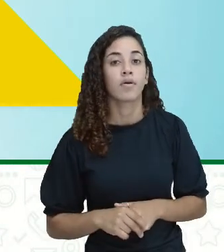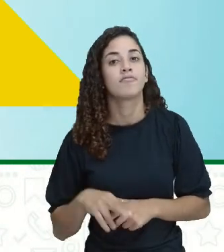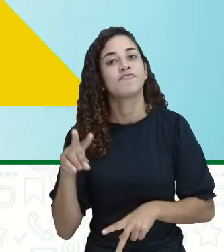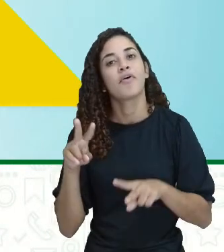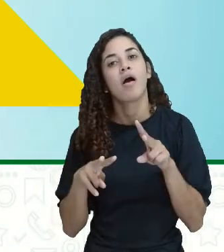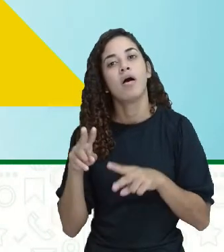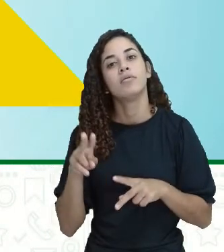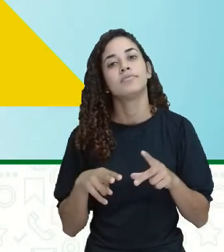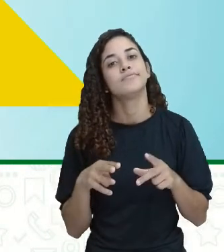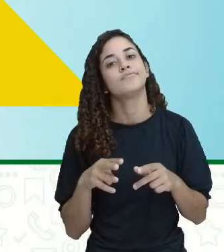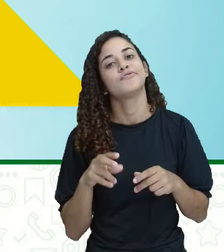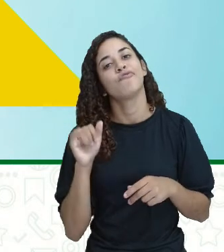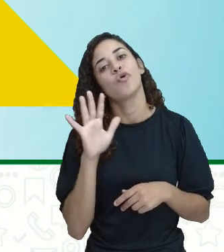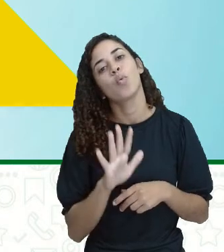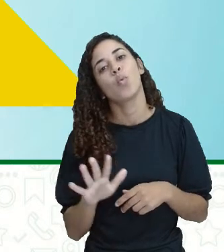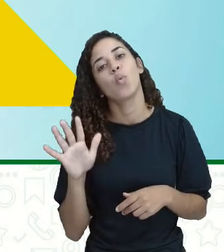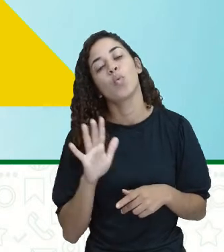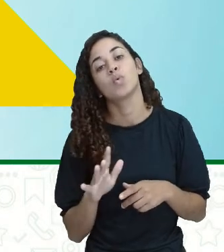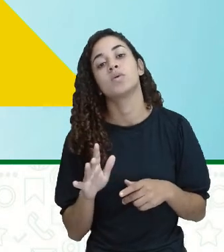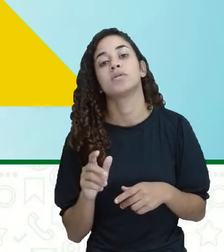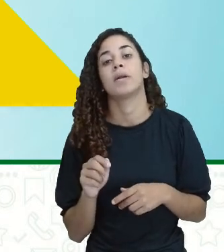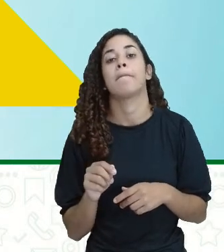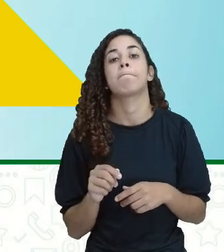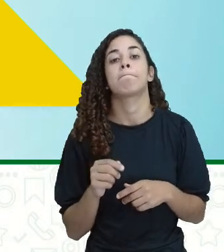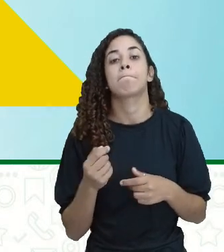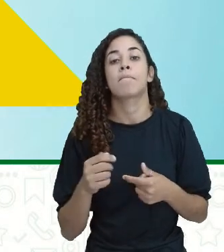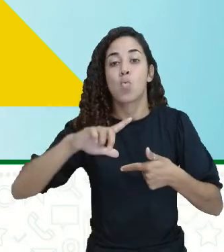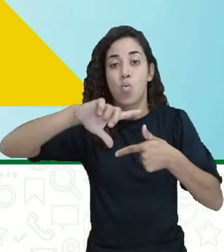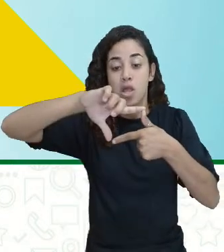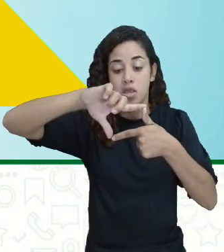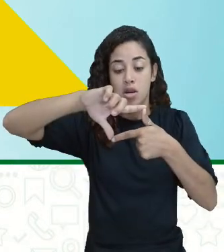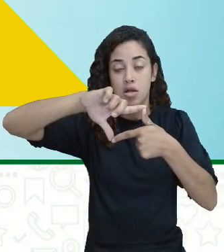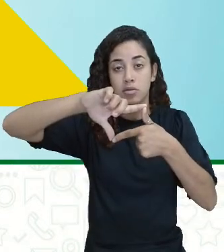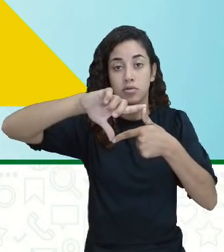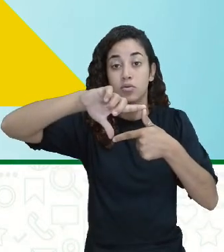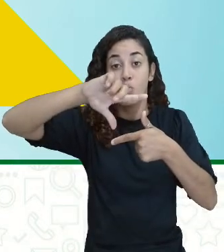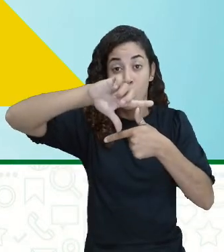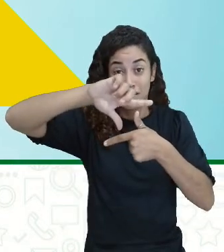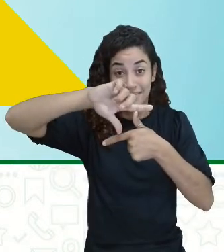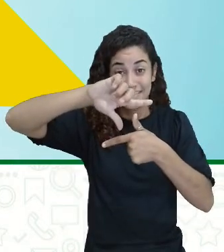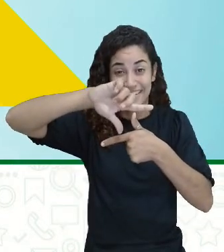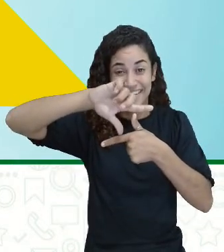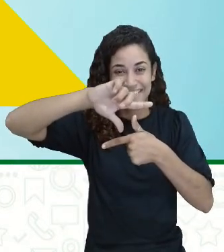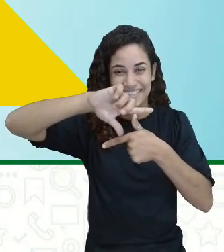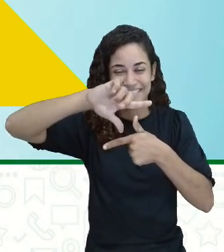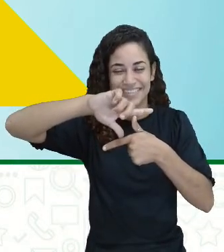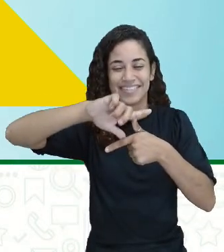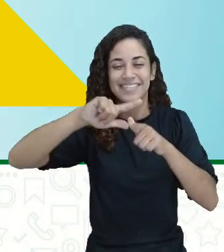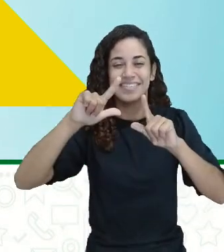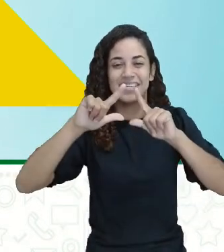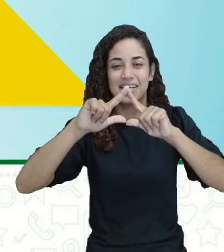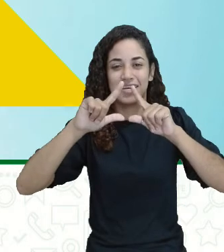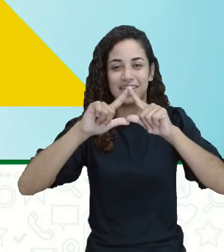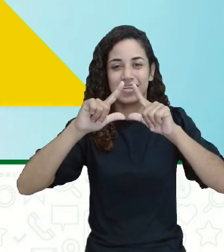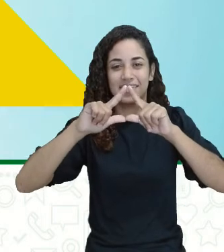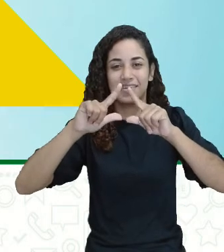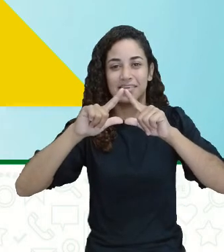planas, né? O quadrado e o triângulo. Perceberam? Então, agora vamos